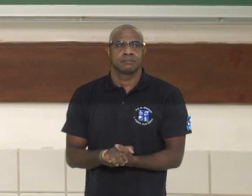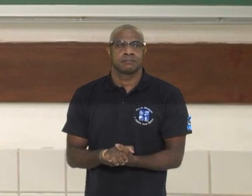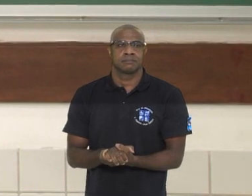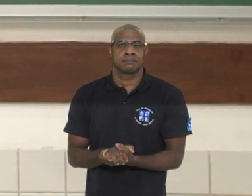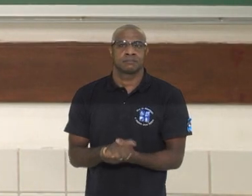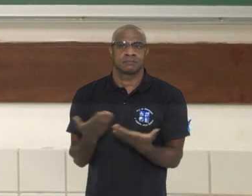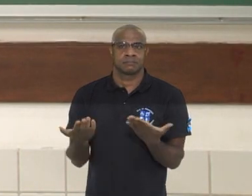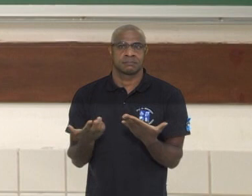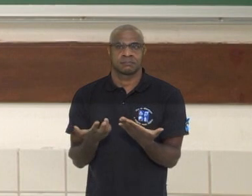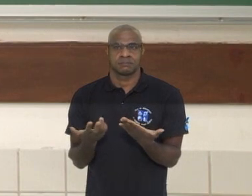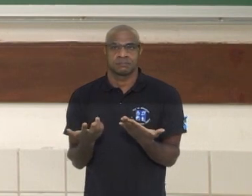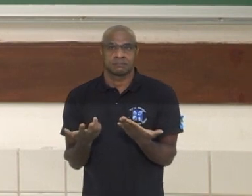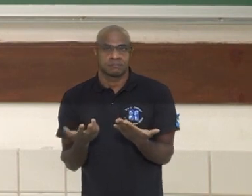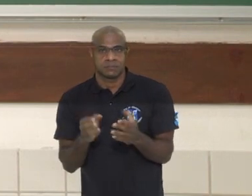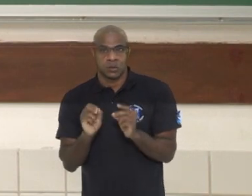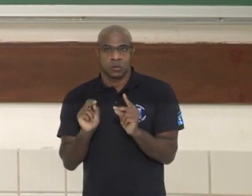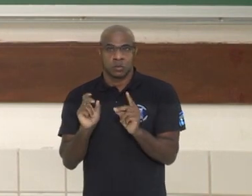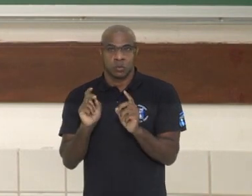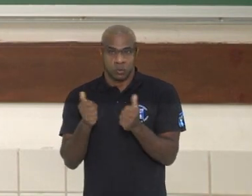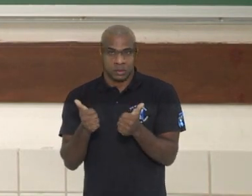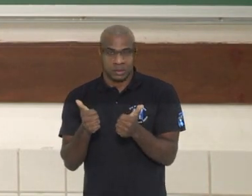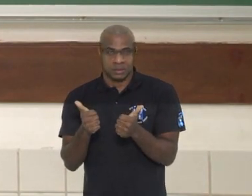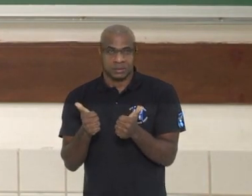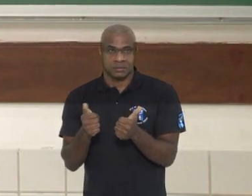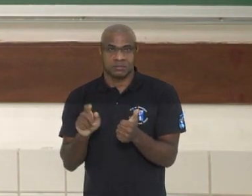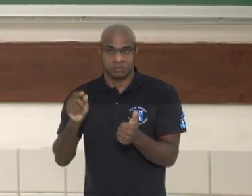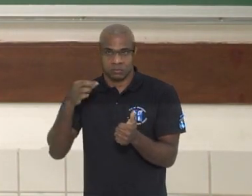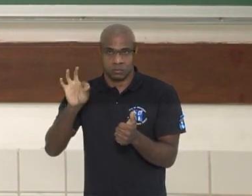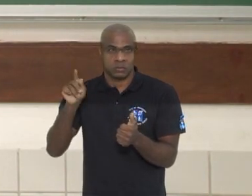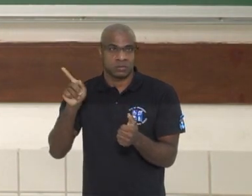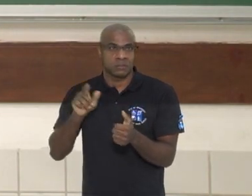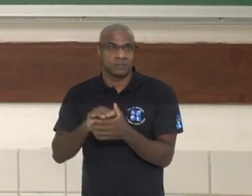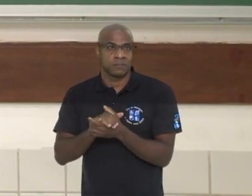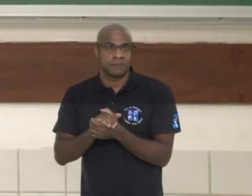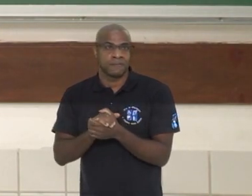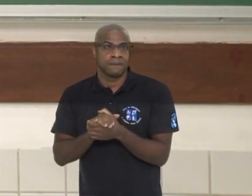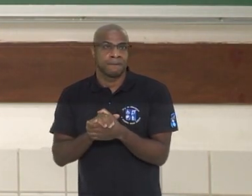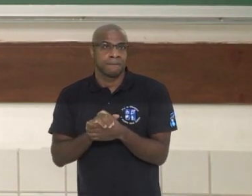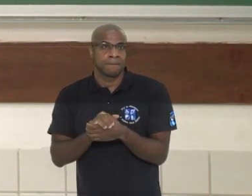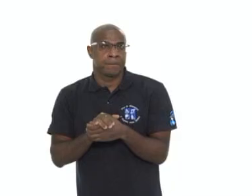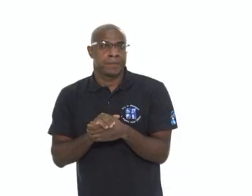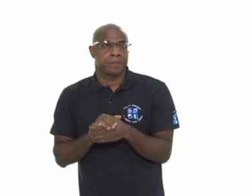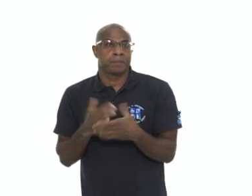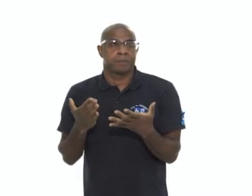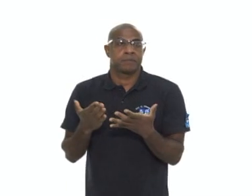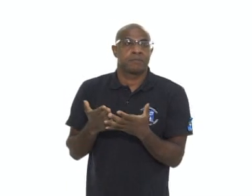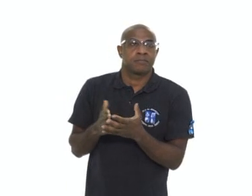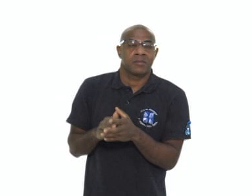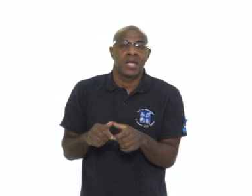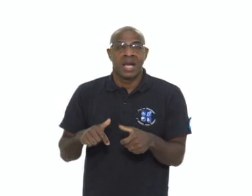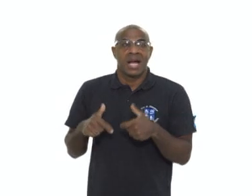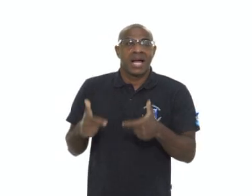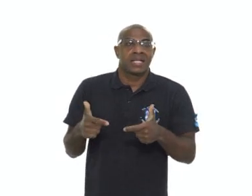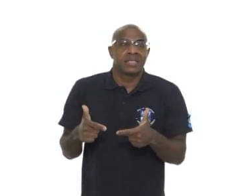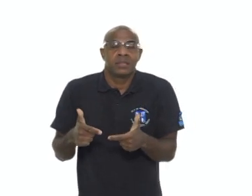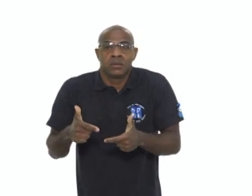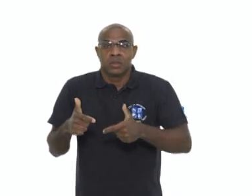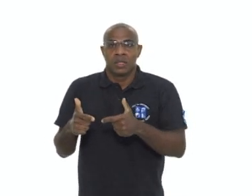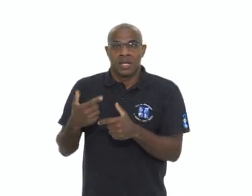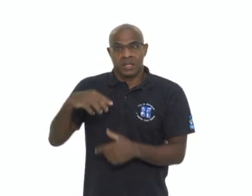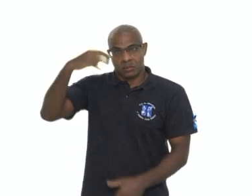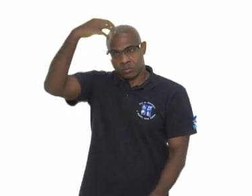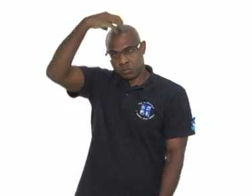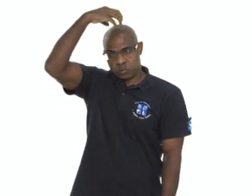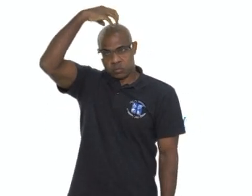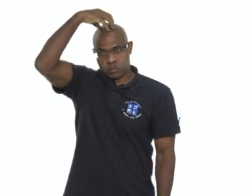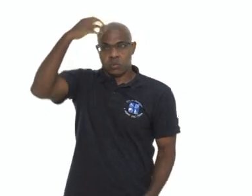Tarefa respondida? Tudo ok? Vamos corrigir. Então, a ação da coroa portuguesa levou à indignação da elite mineira